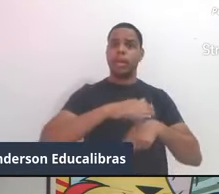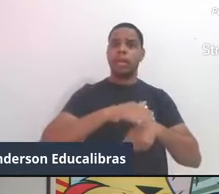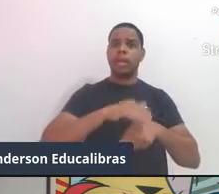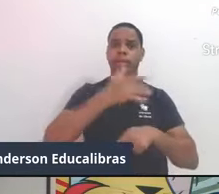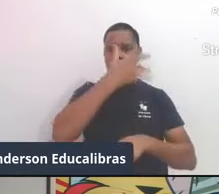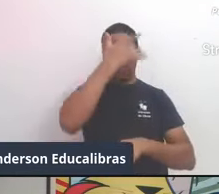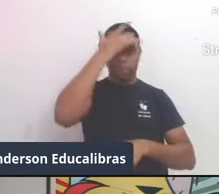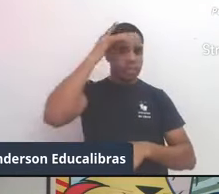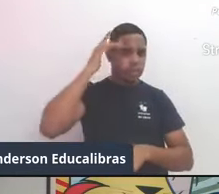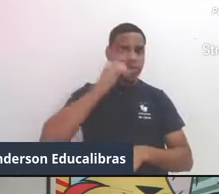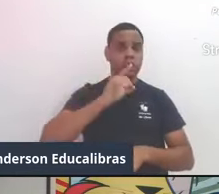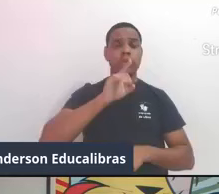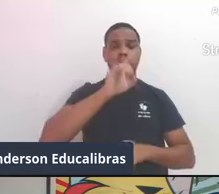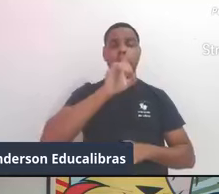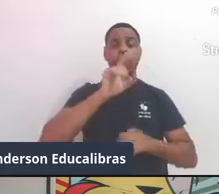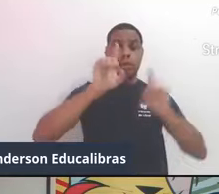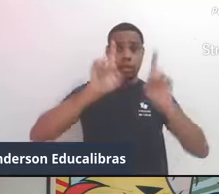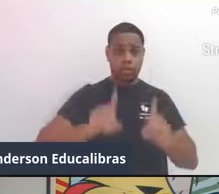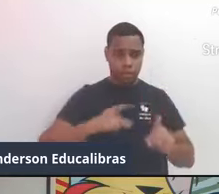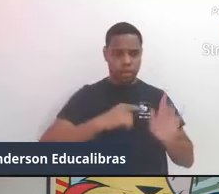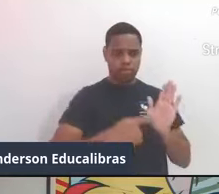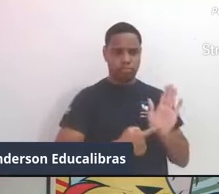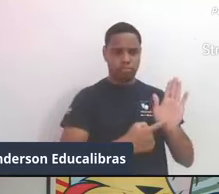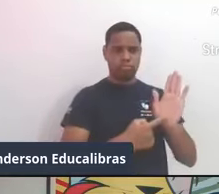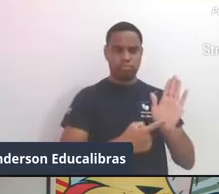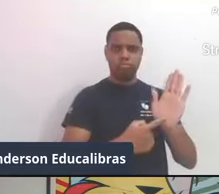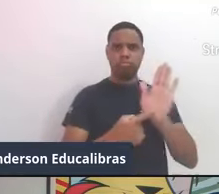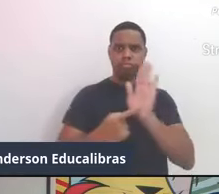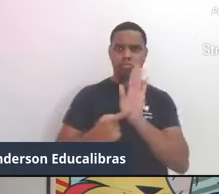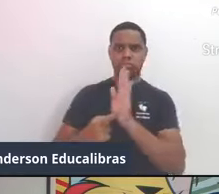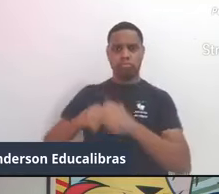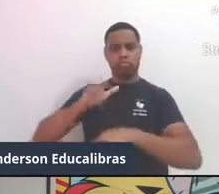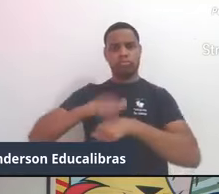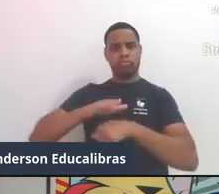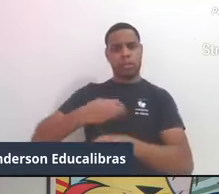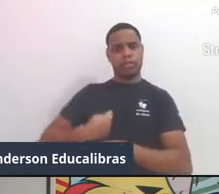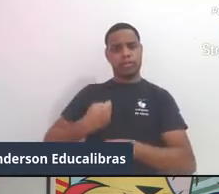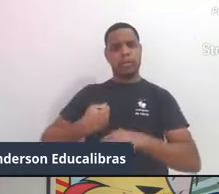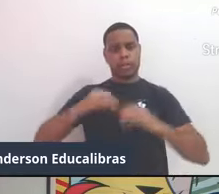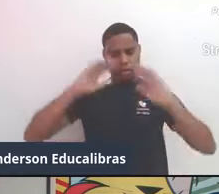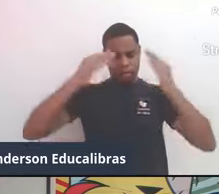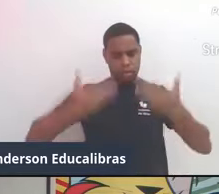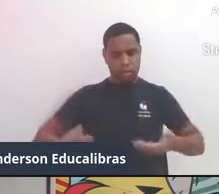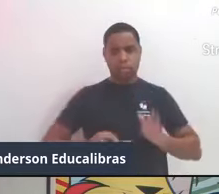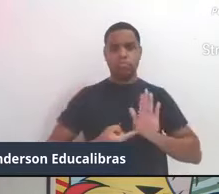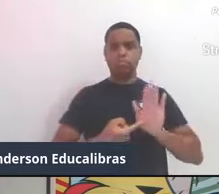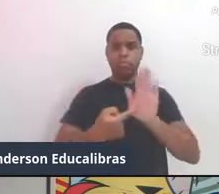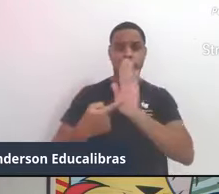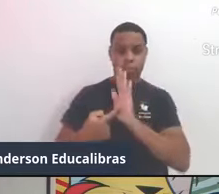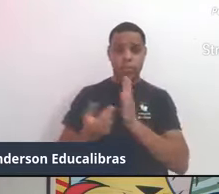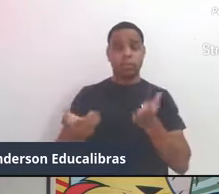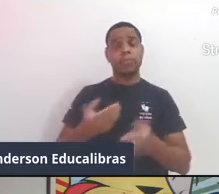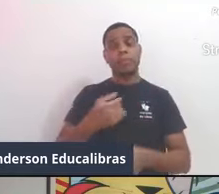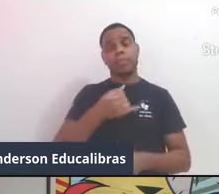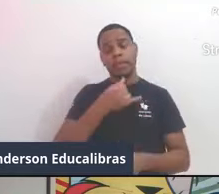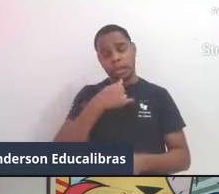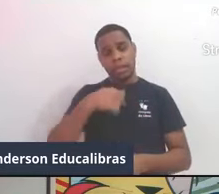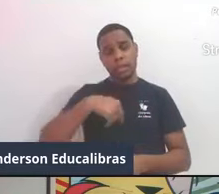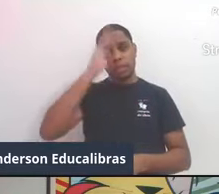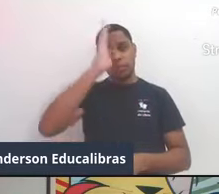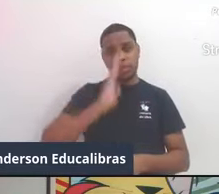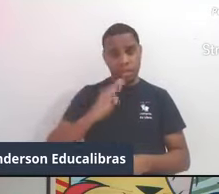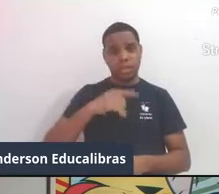com deficiência. O que a gente quer? Infelizmente, aqui no Brasil, a gente tem pessoa com deficiência ainda é cidadão de